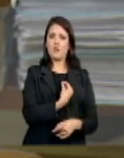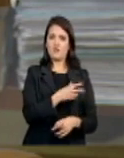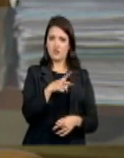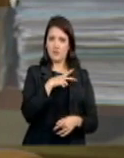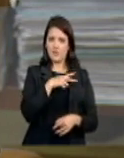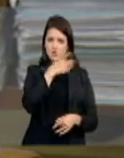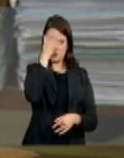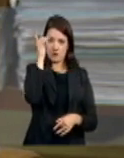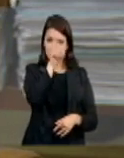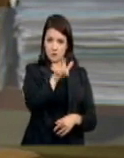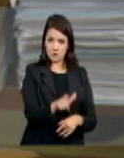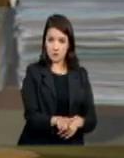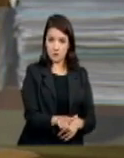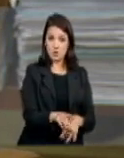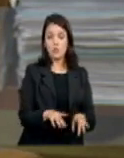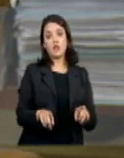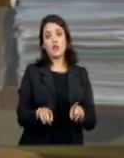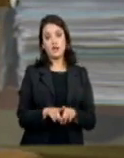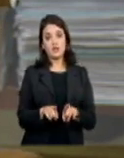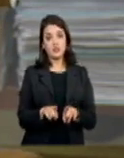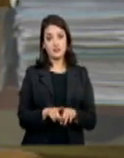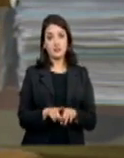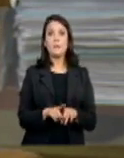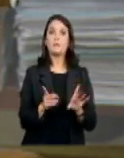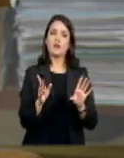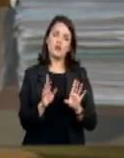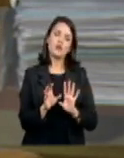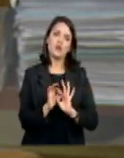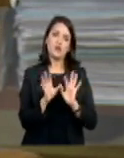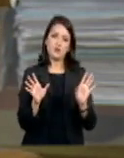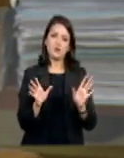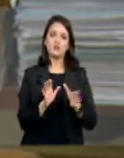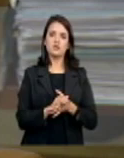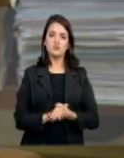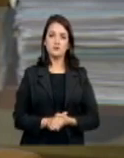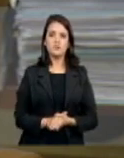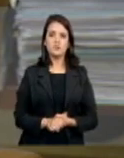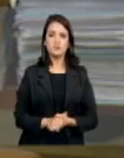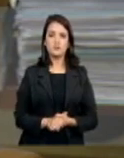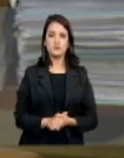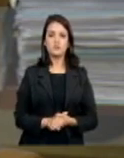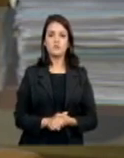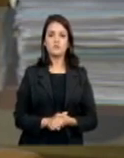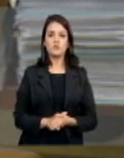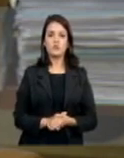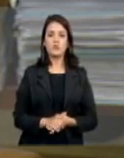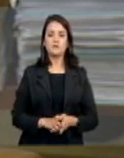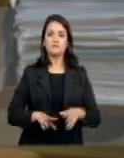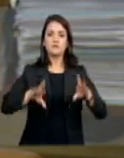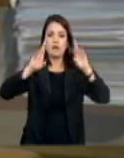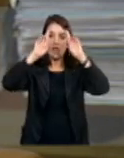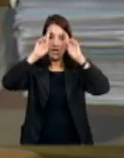investigado e eventualmente a sua liberdade as raspas respeitando-se desse mote o presidente a exigência